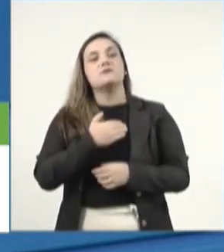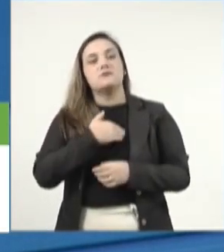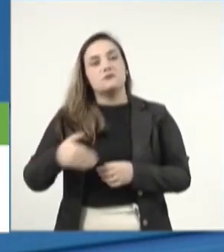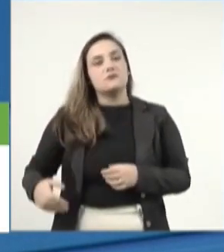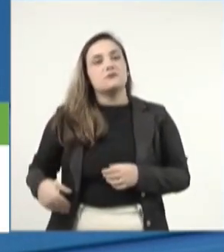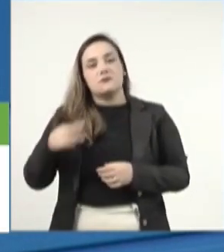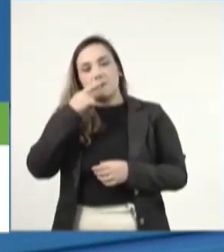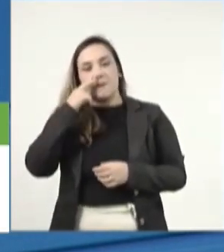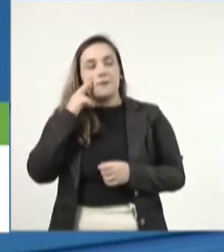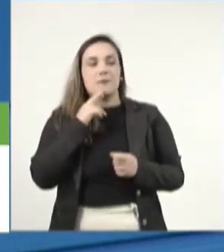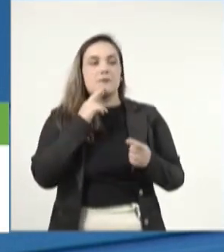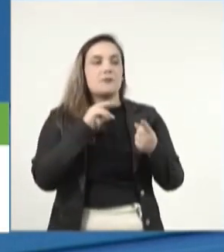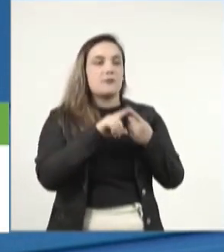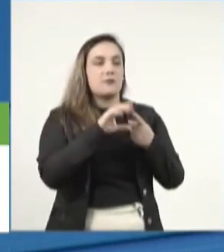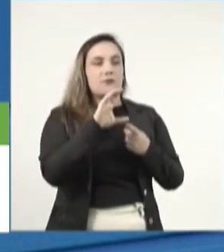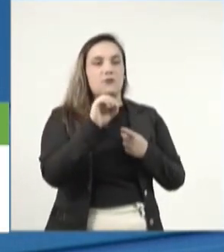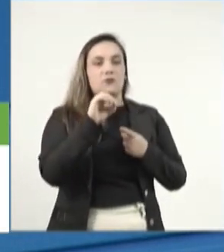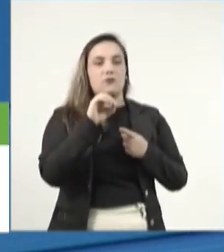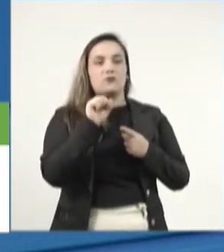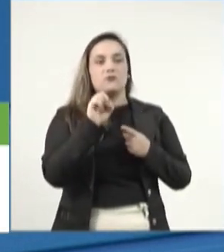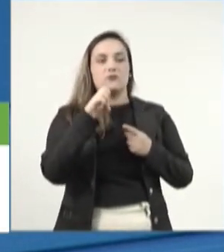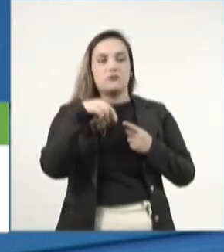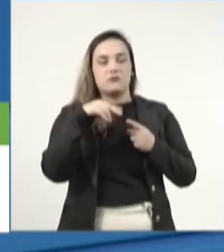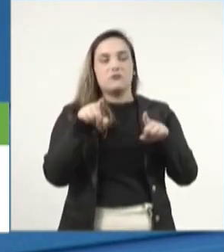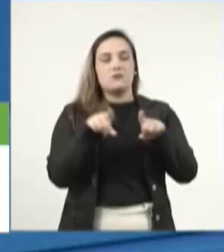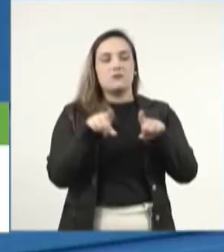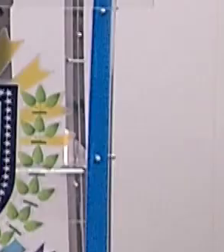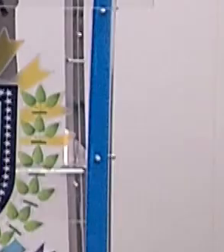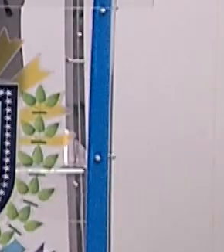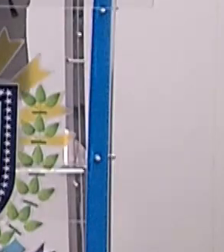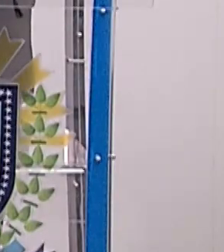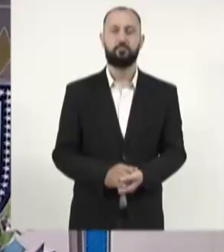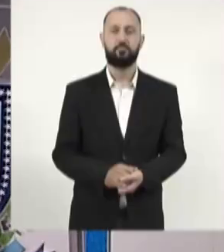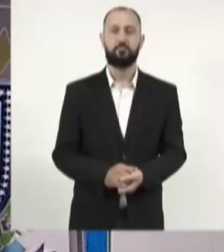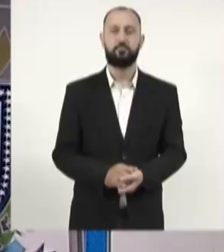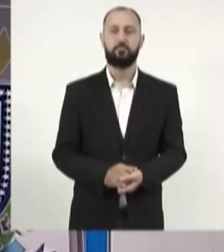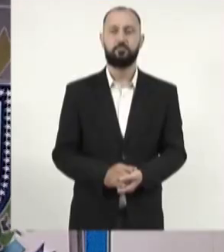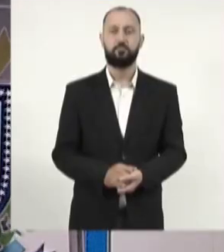motivos, o FOSEM e menos impostos para o Mato Grosso do Sul.